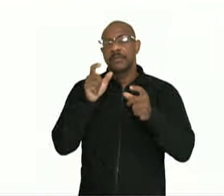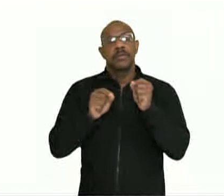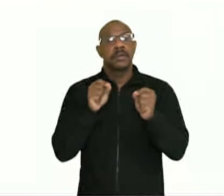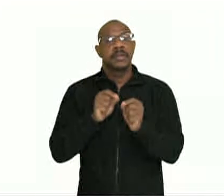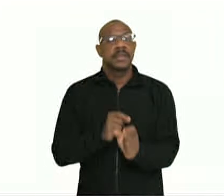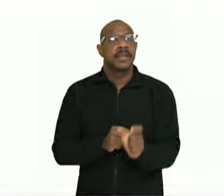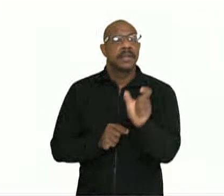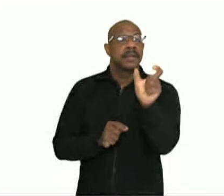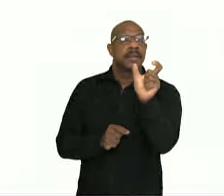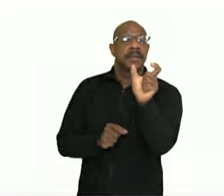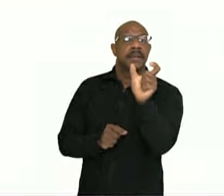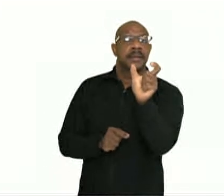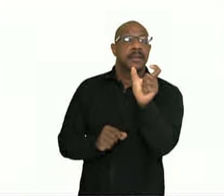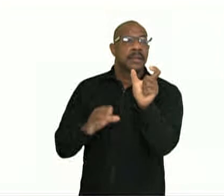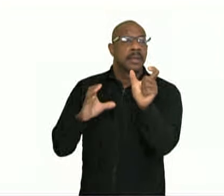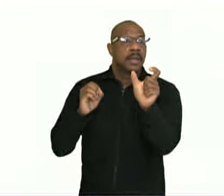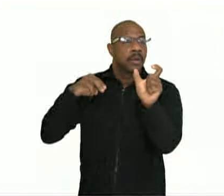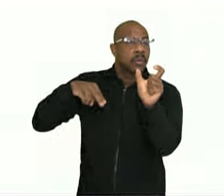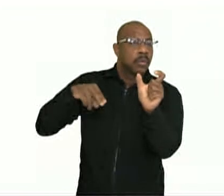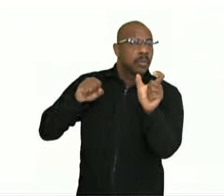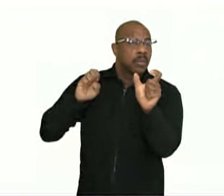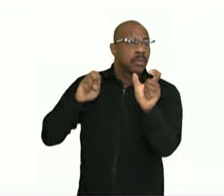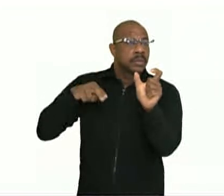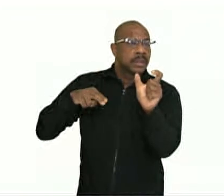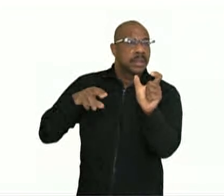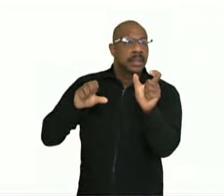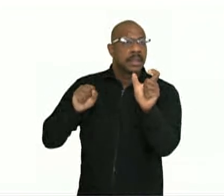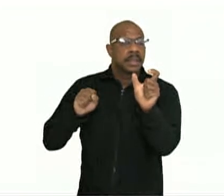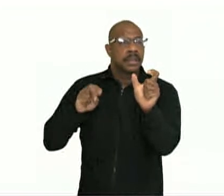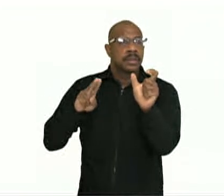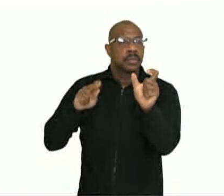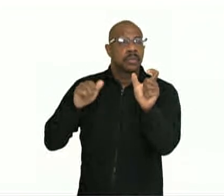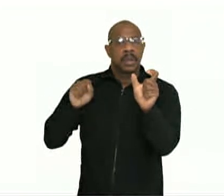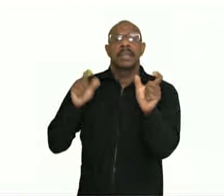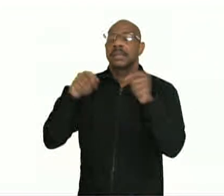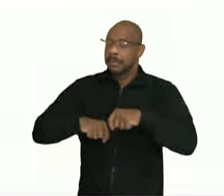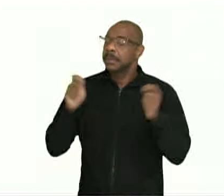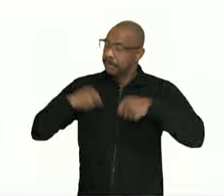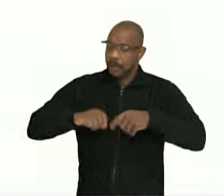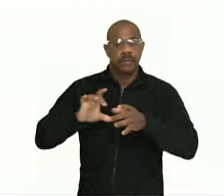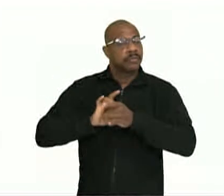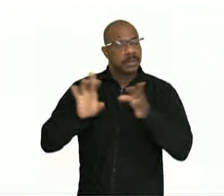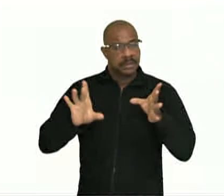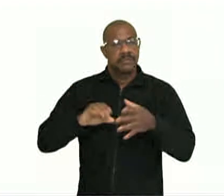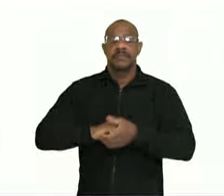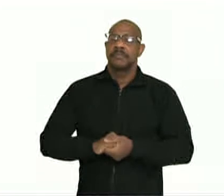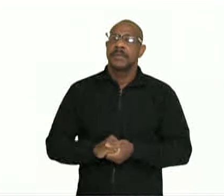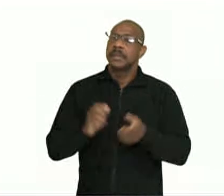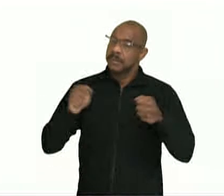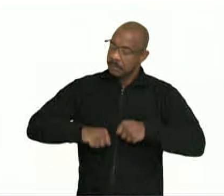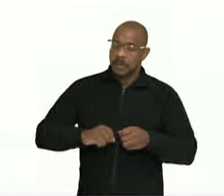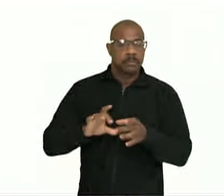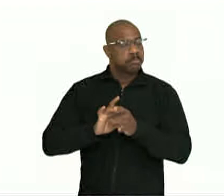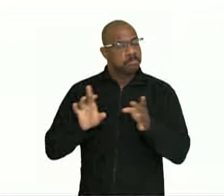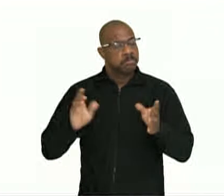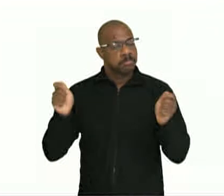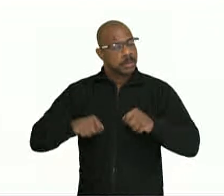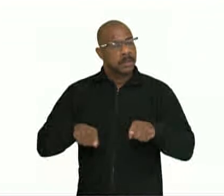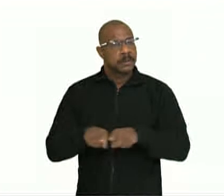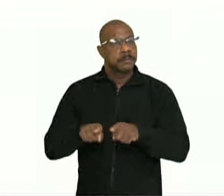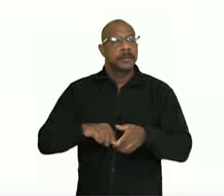essa ideia aqui, ó, consensuais, quer dizer, que são permitidas, de consentimento. E também falei para você da